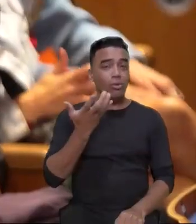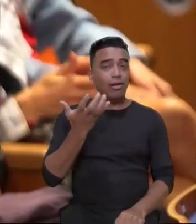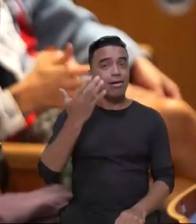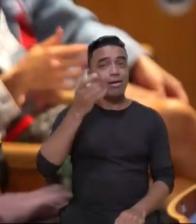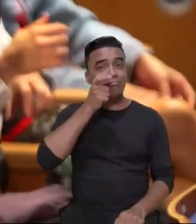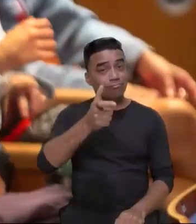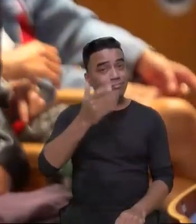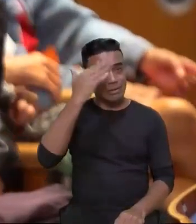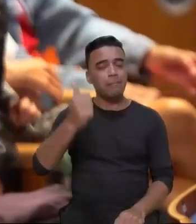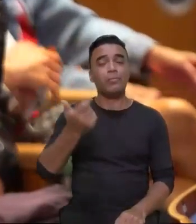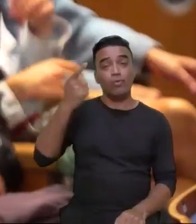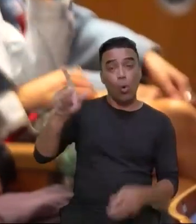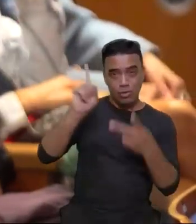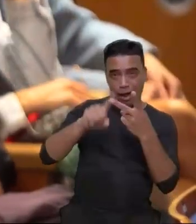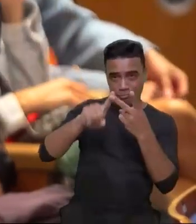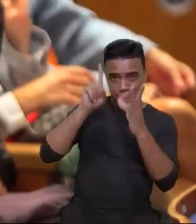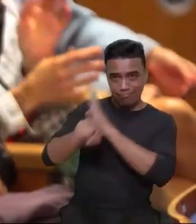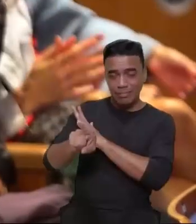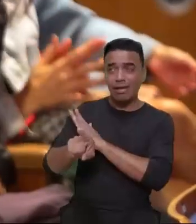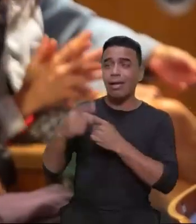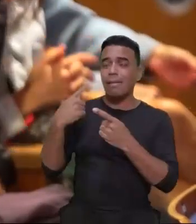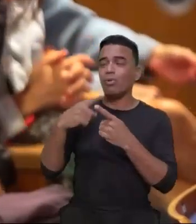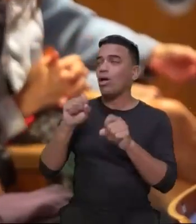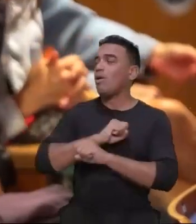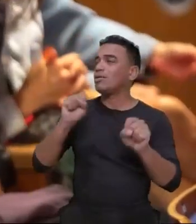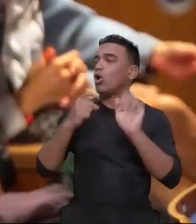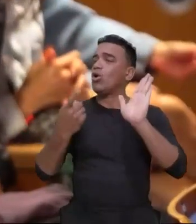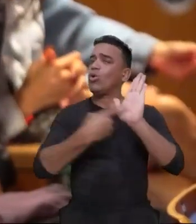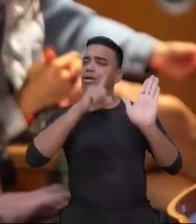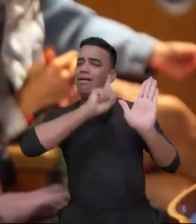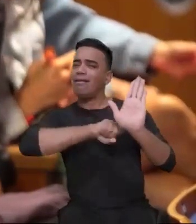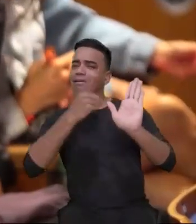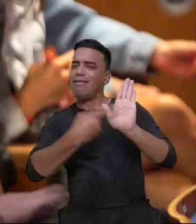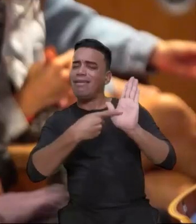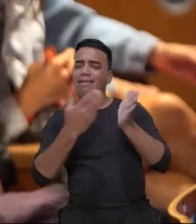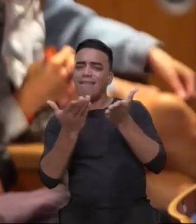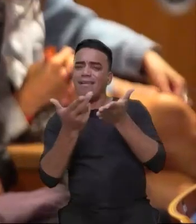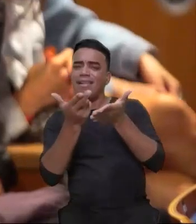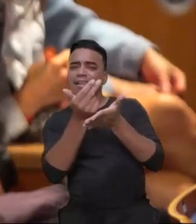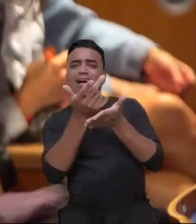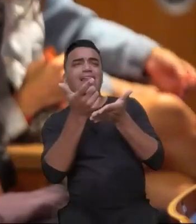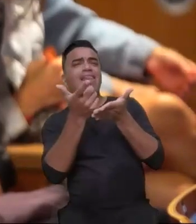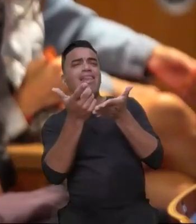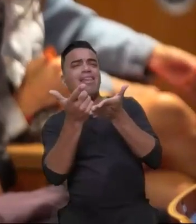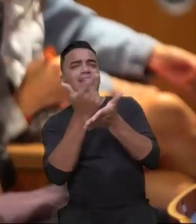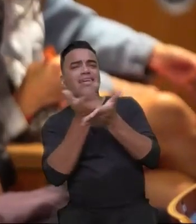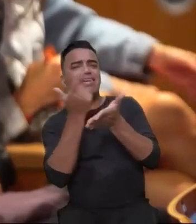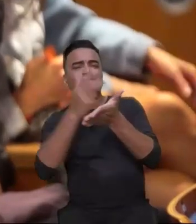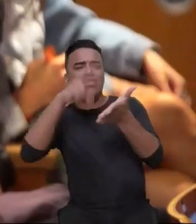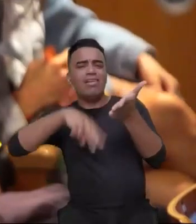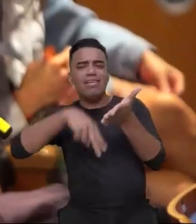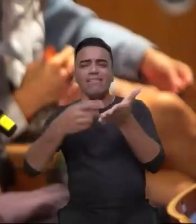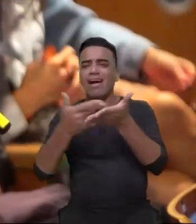de saber. E uma outra é porque eu adoro as suas metáforas, eu li vários livros, espero que você consiga